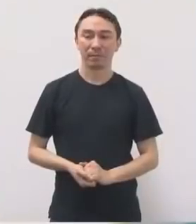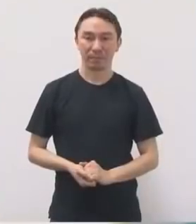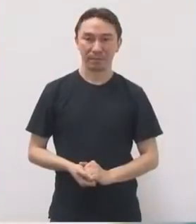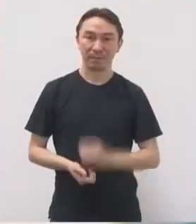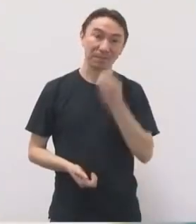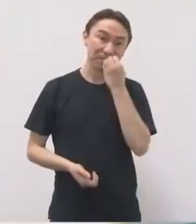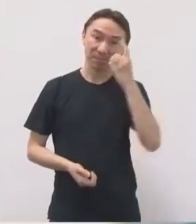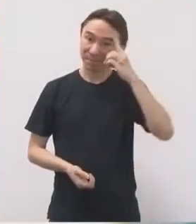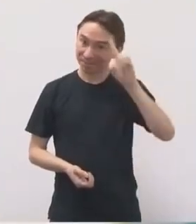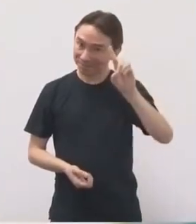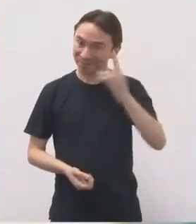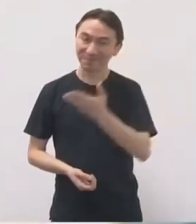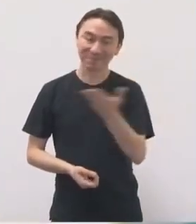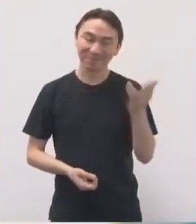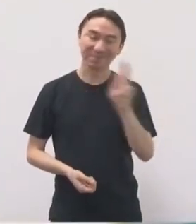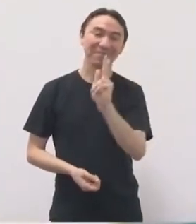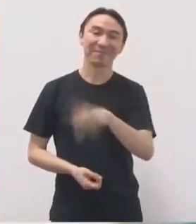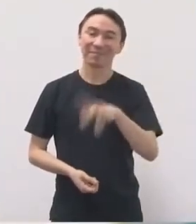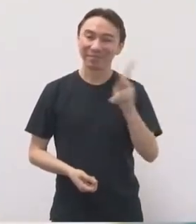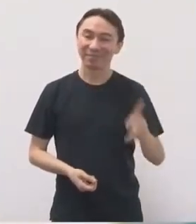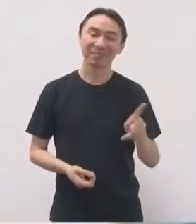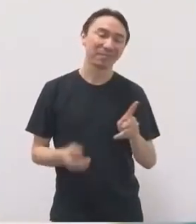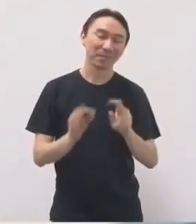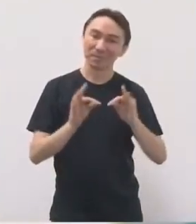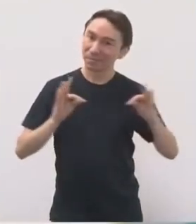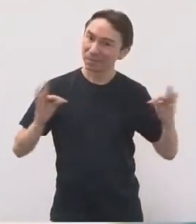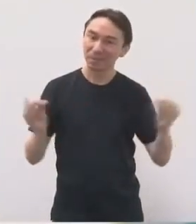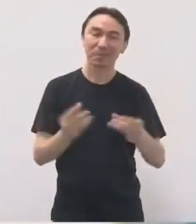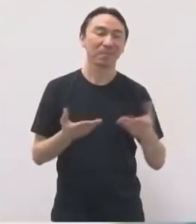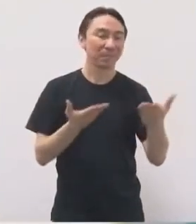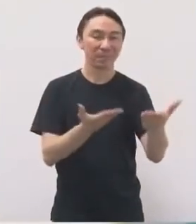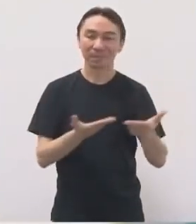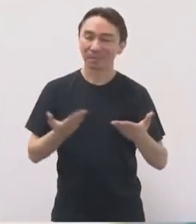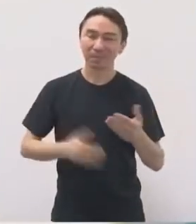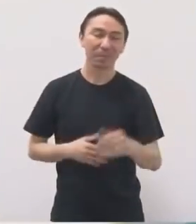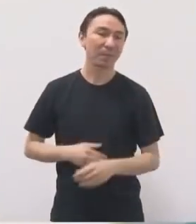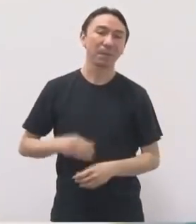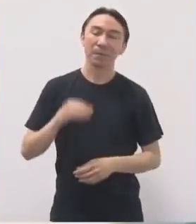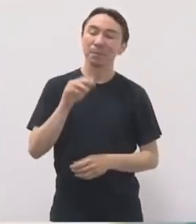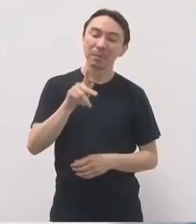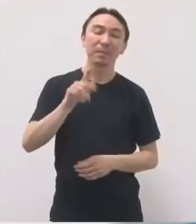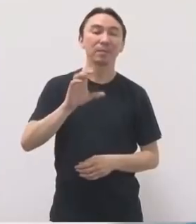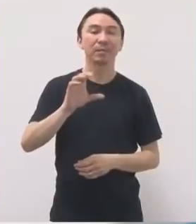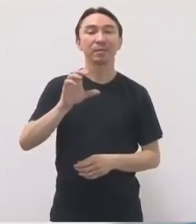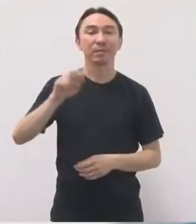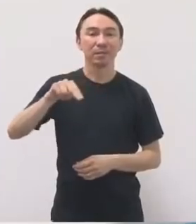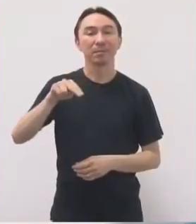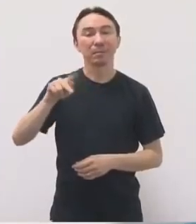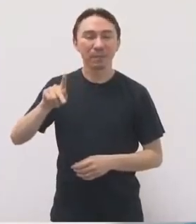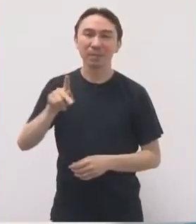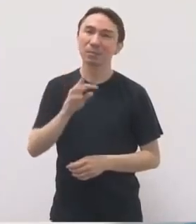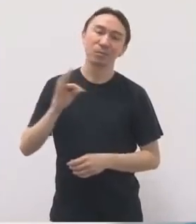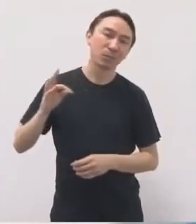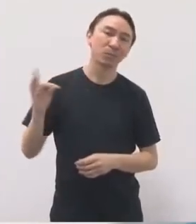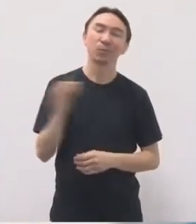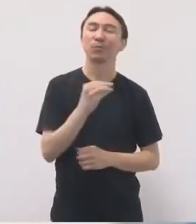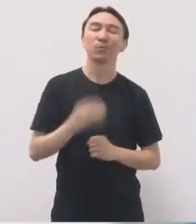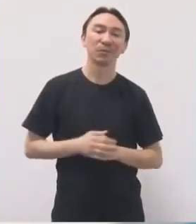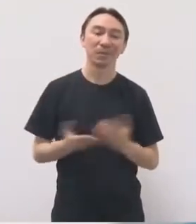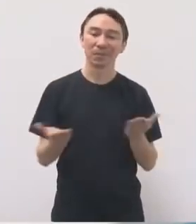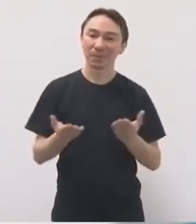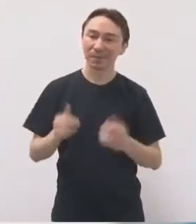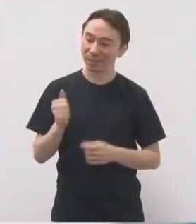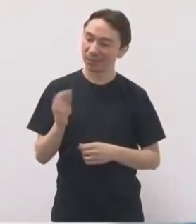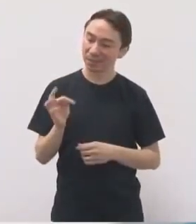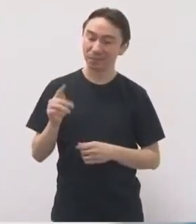Bom dia, professores, professoras, sejam todos bem-vindos, coordenadores, PCNPs, a mais esta formação nesta terça-feira,